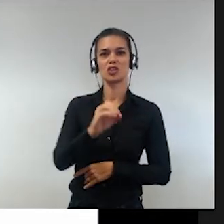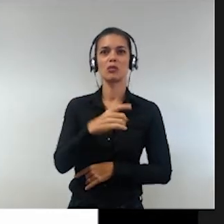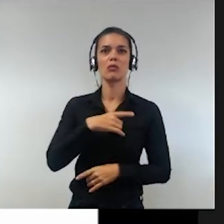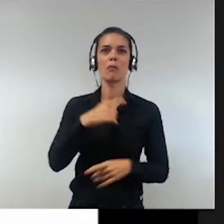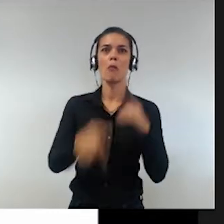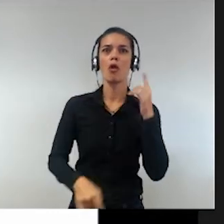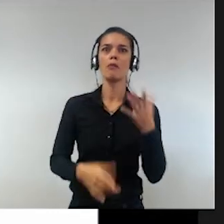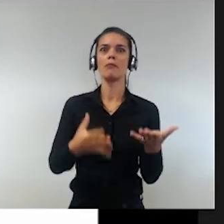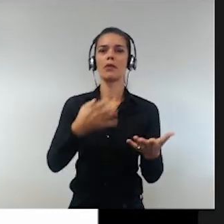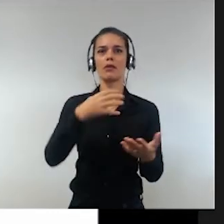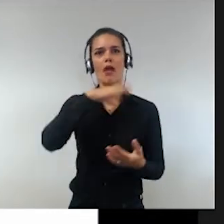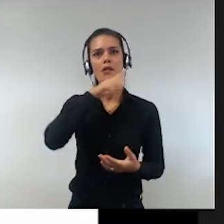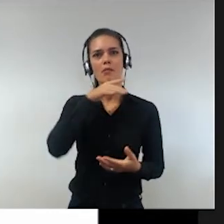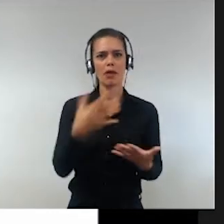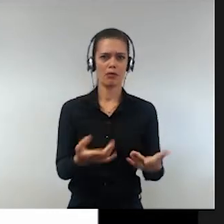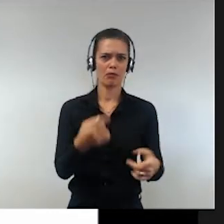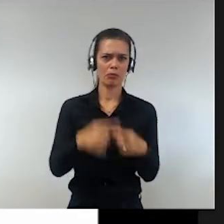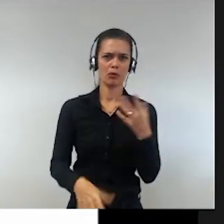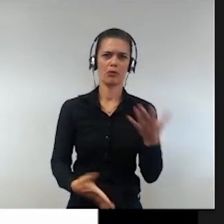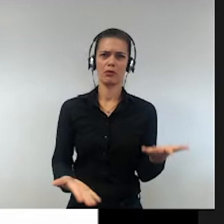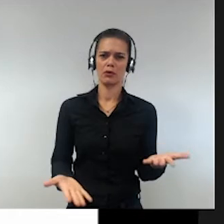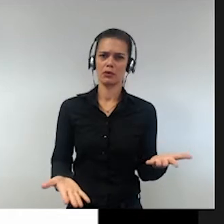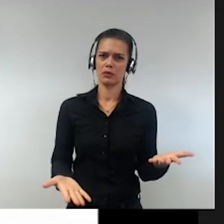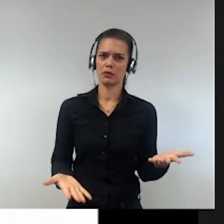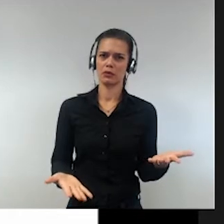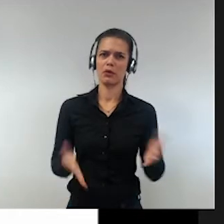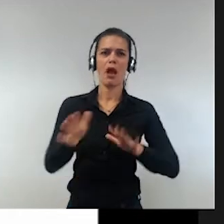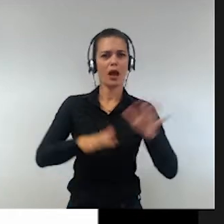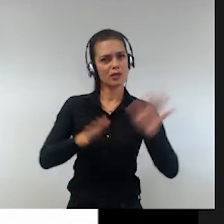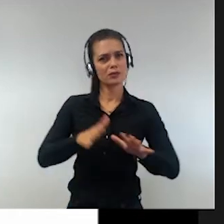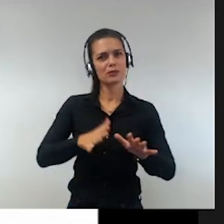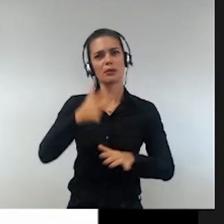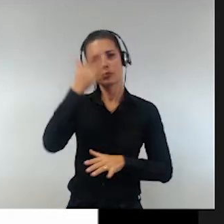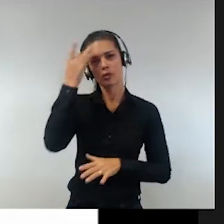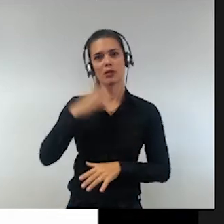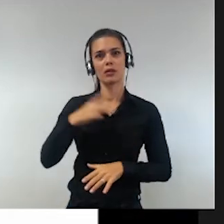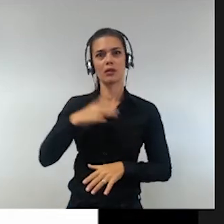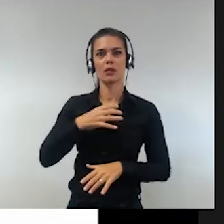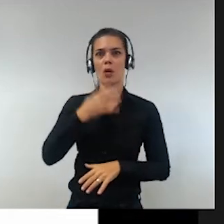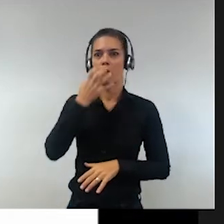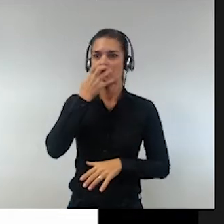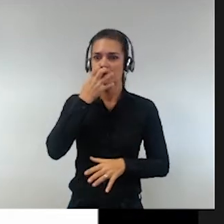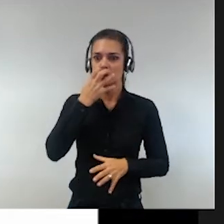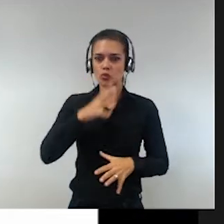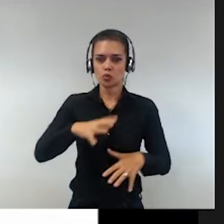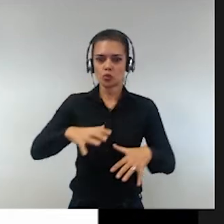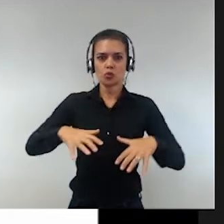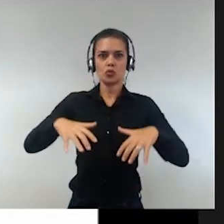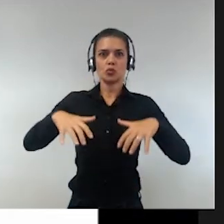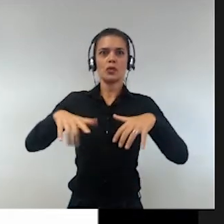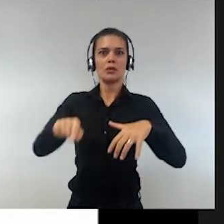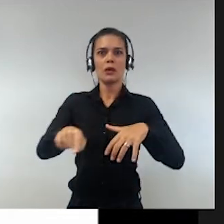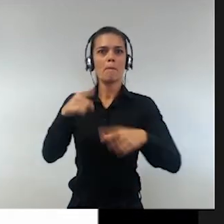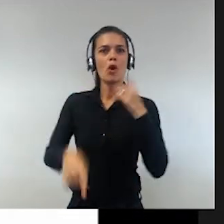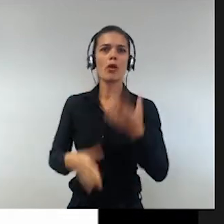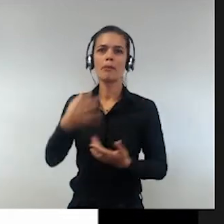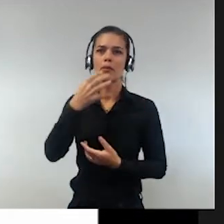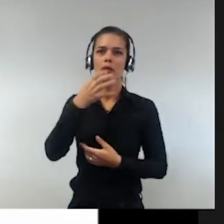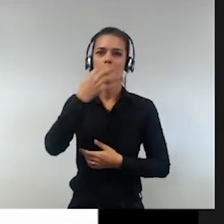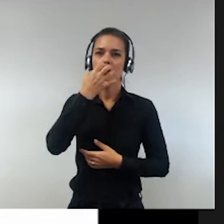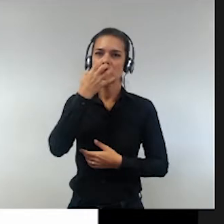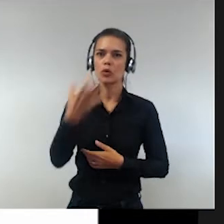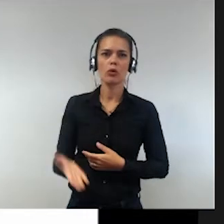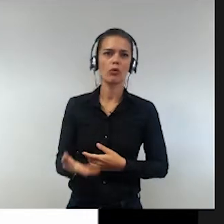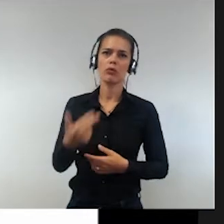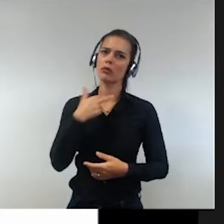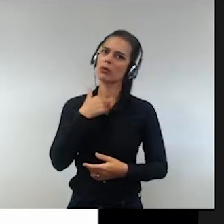nos apartamentos, só pelo fato de estar o animal lá. Às vezes o cara tem um cachorro grande e eles querem proibir o cachorro grande de estar lá. E não